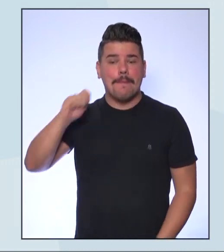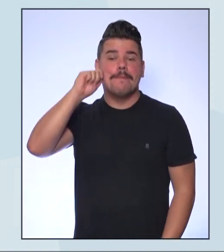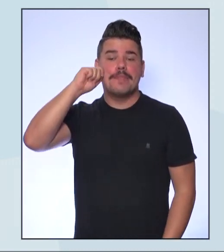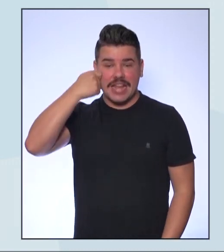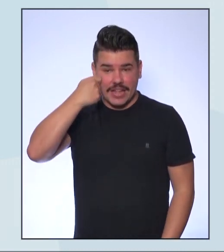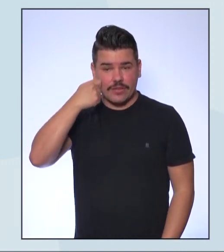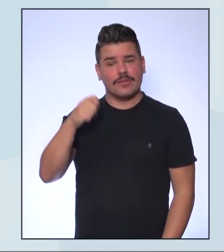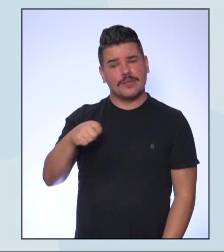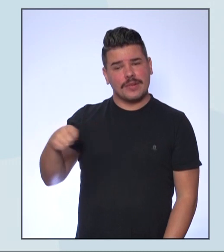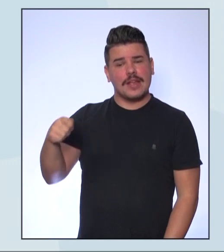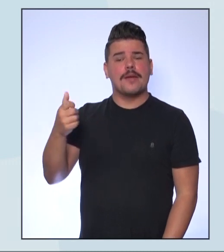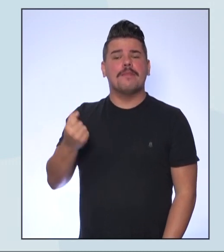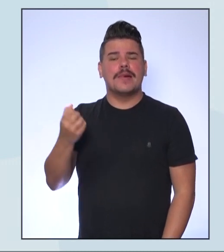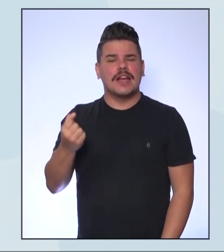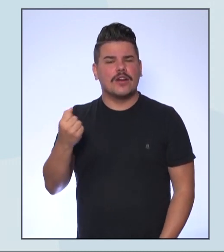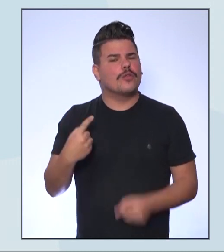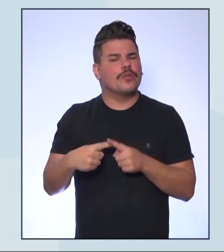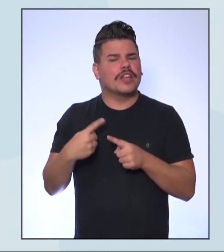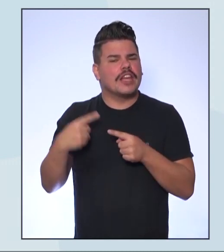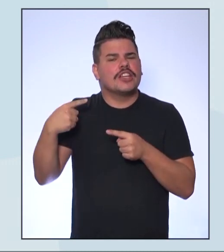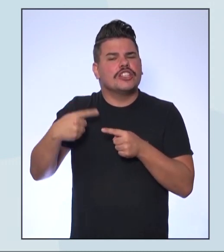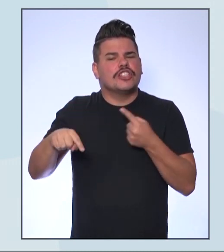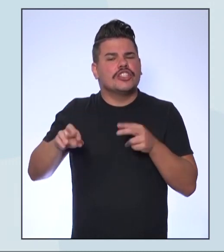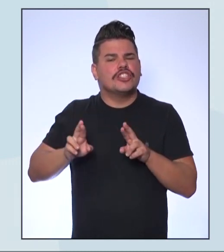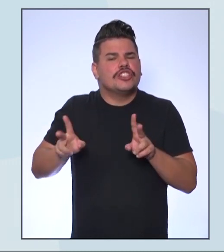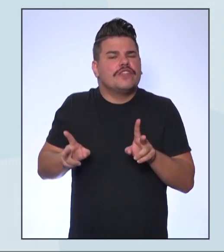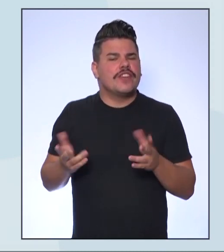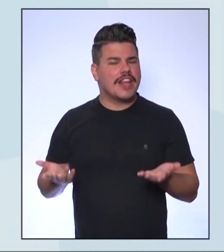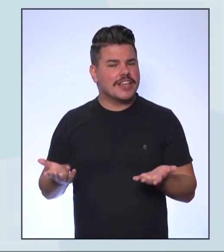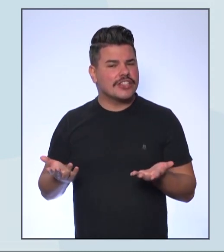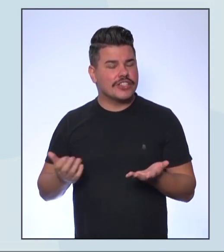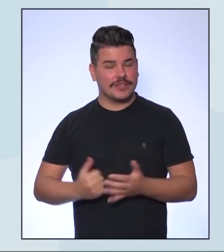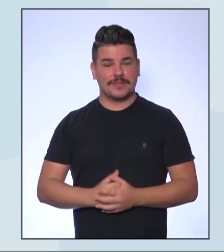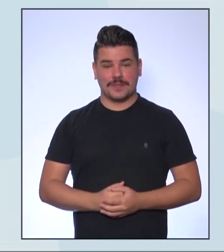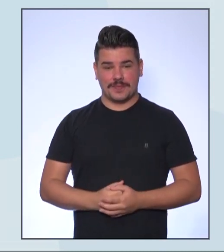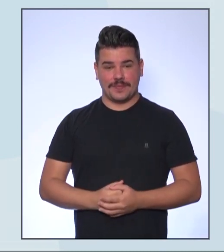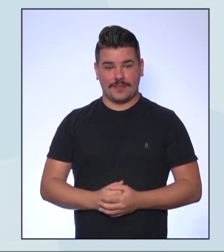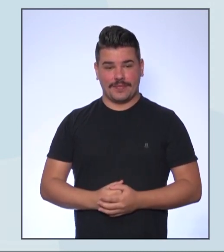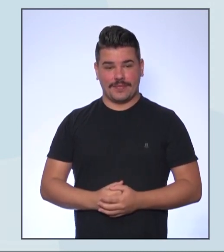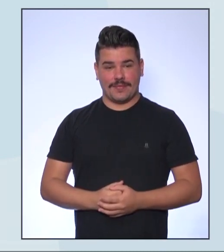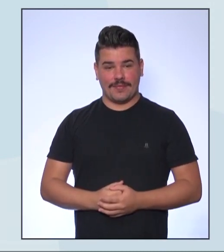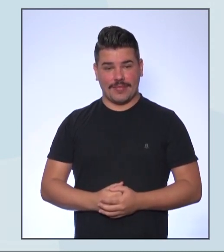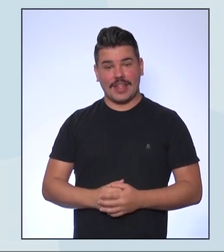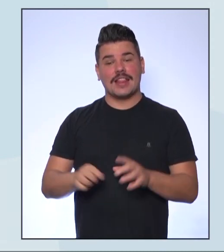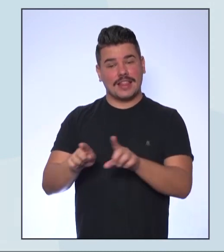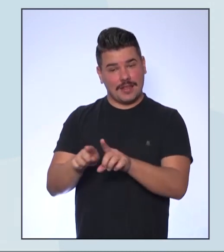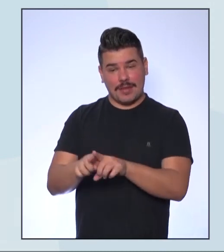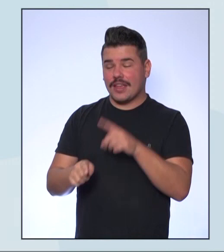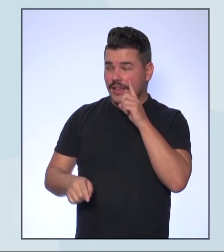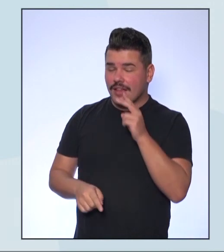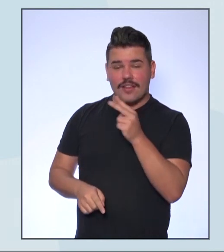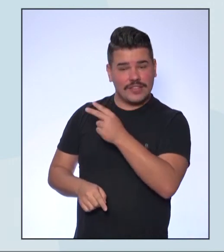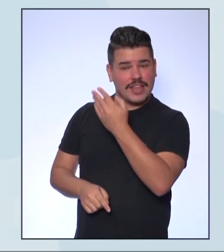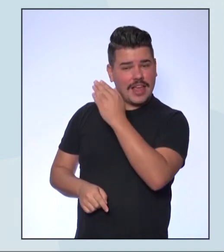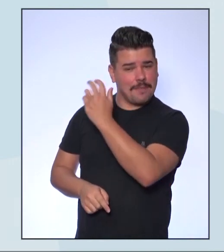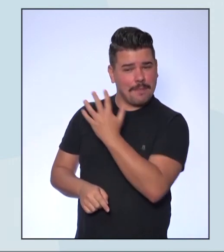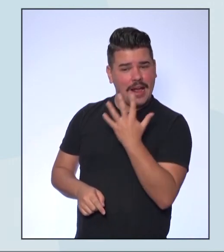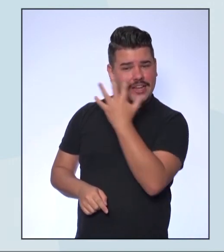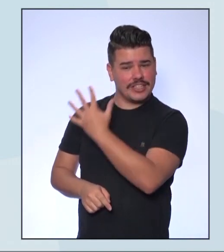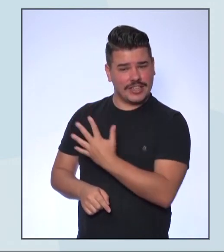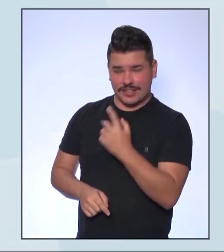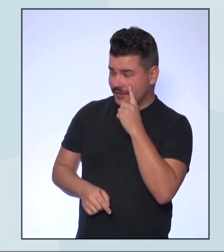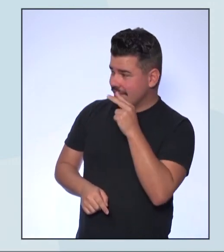né, e com tinta branca? Qual a relação entre essas duas palavras? E qual a relação da imagem,